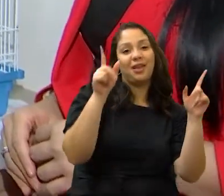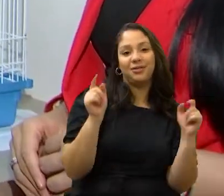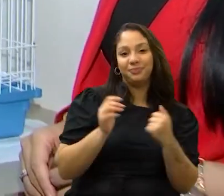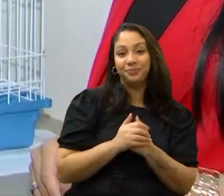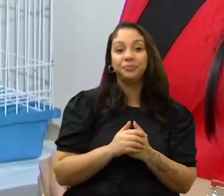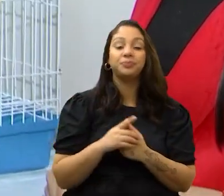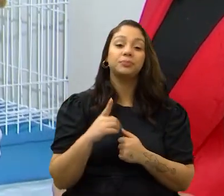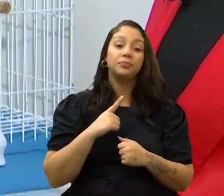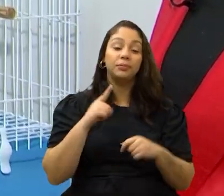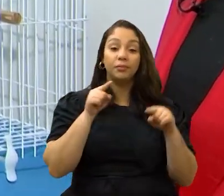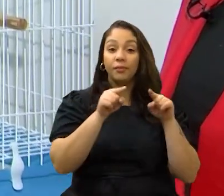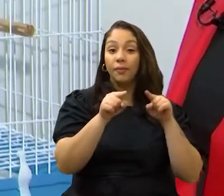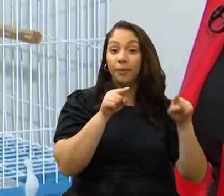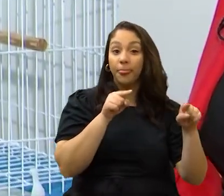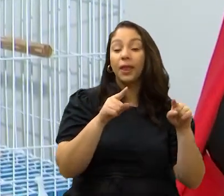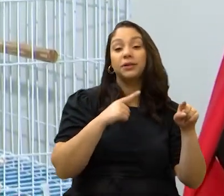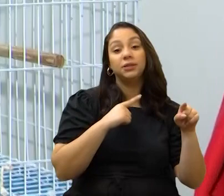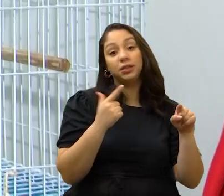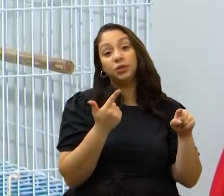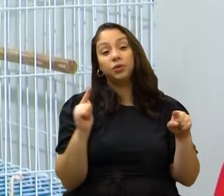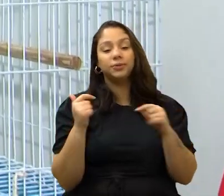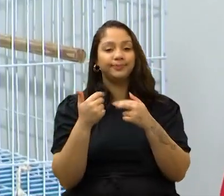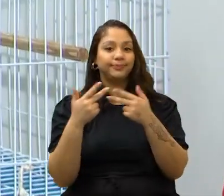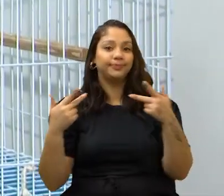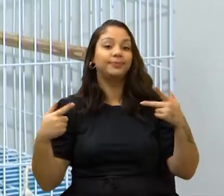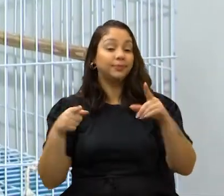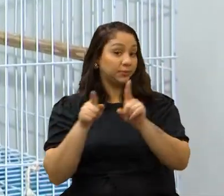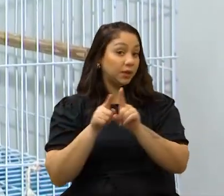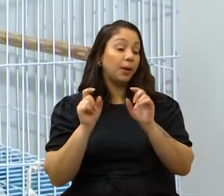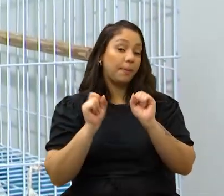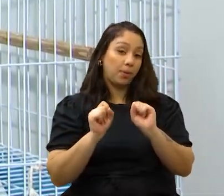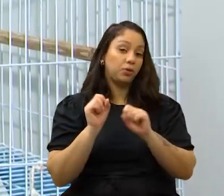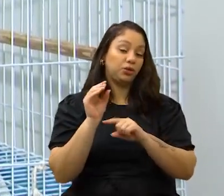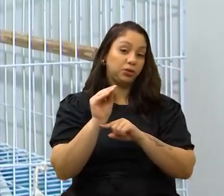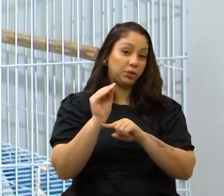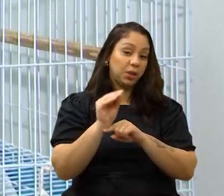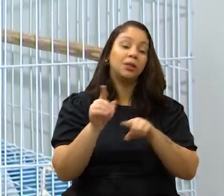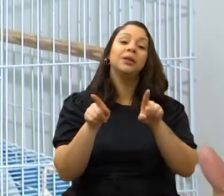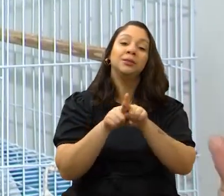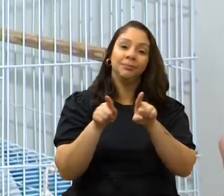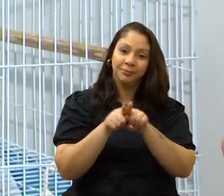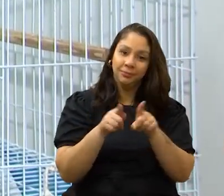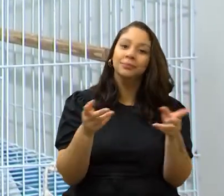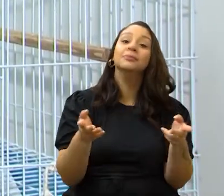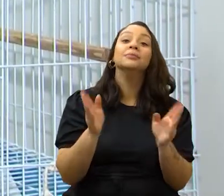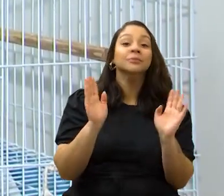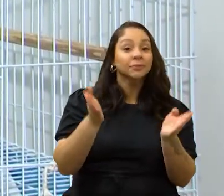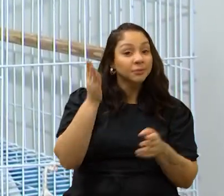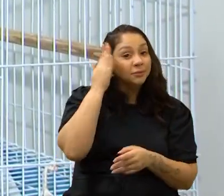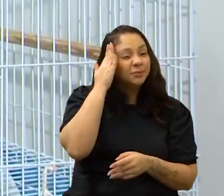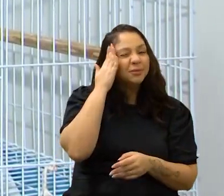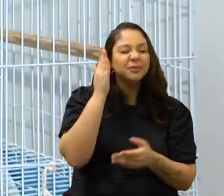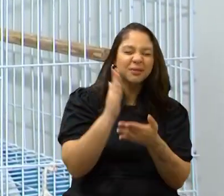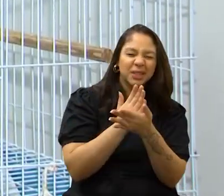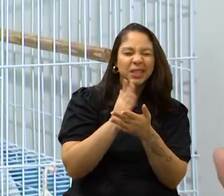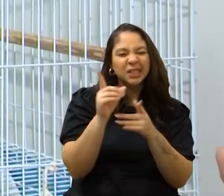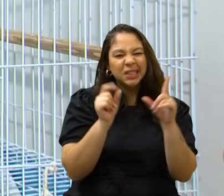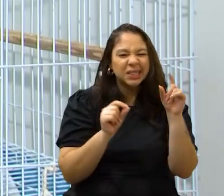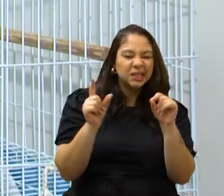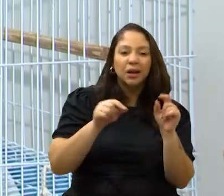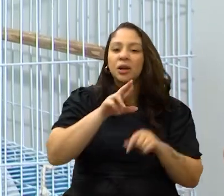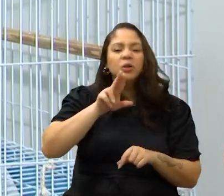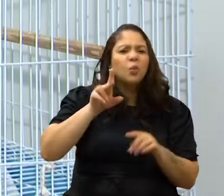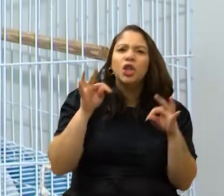Tirando a ração extrusada e o mix de semente, a gente tem uma variedade que a gente pode estar oferecendo. A gente sabe que eles são bem